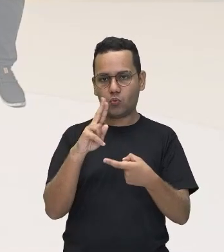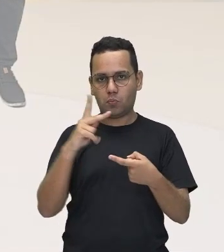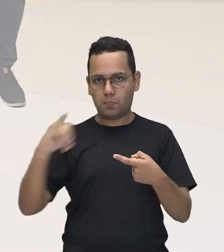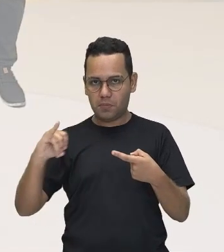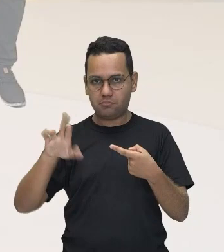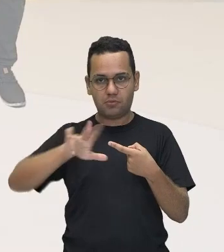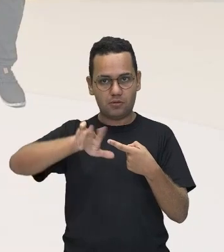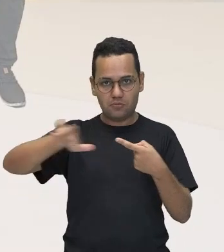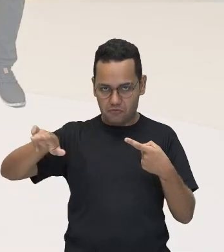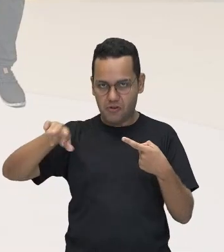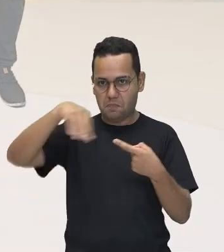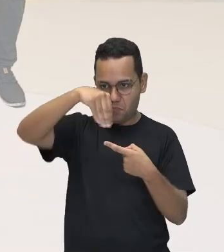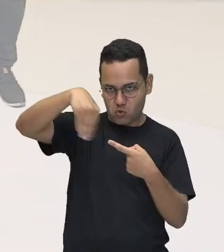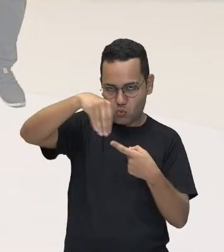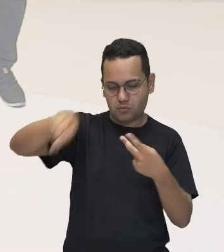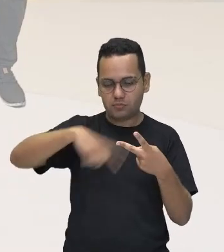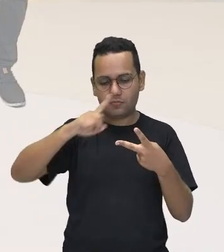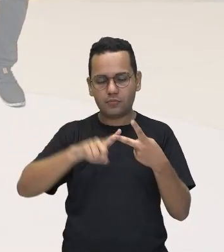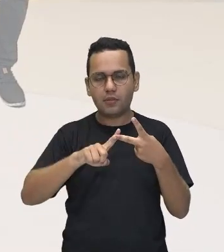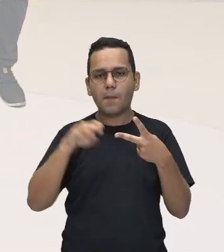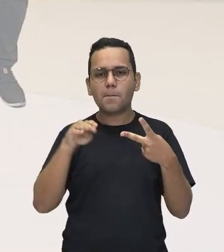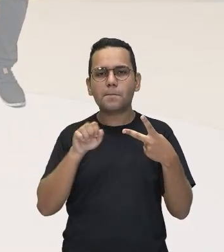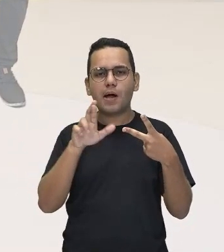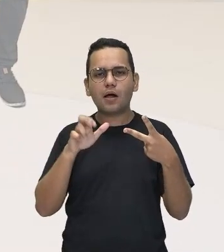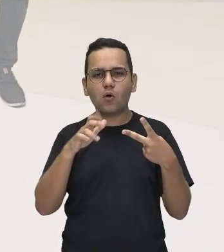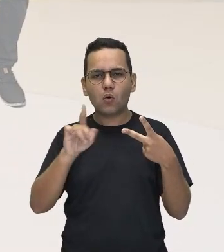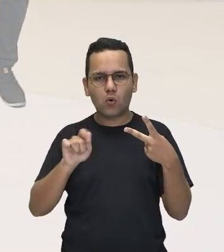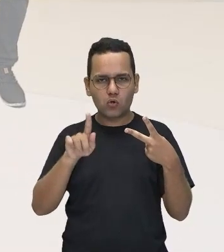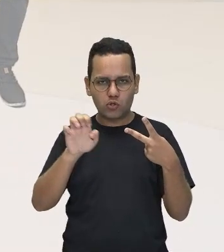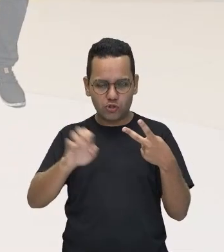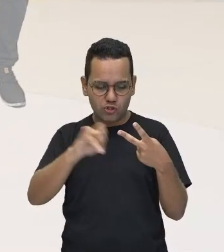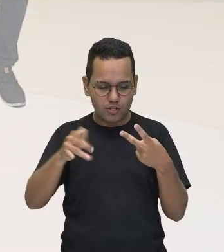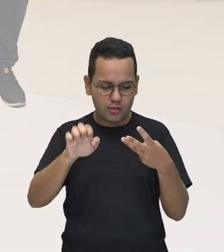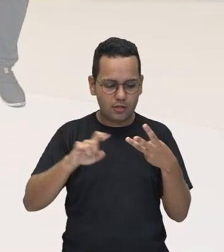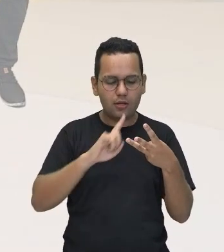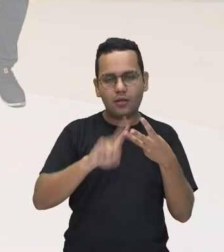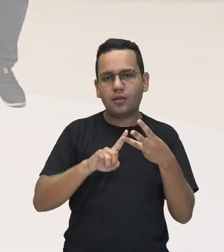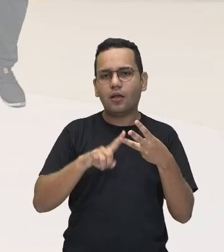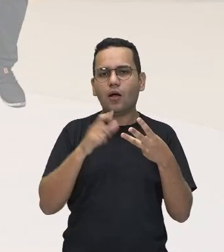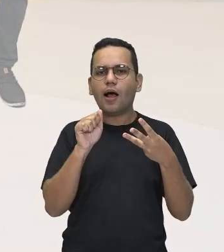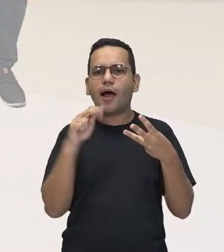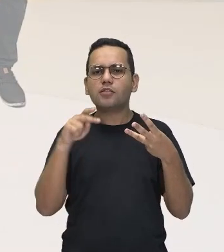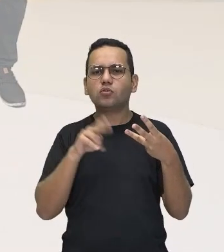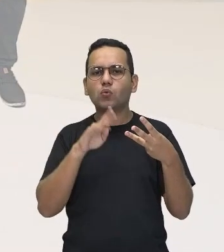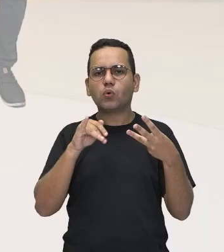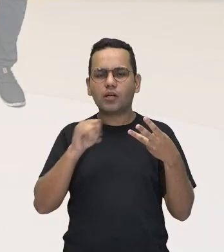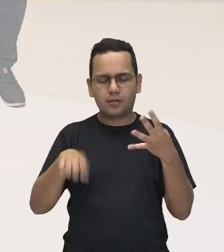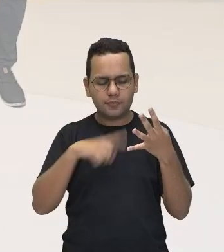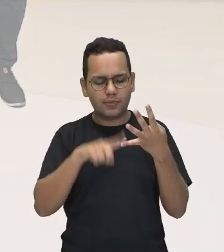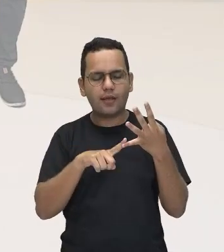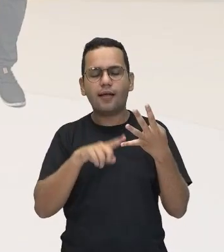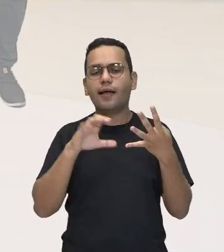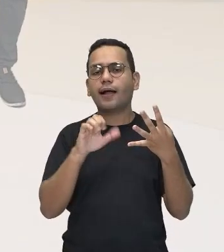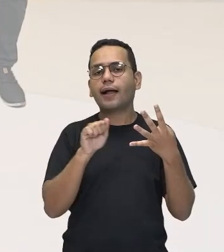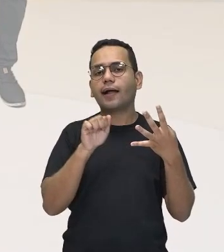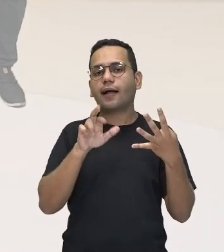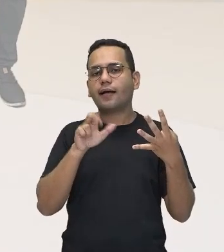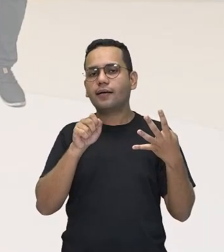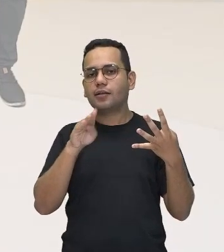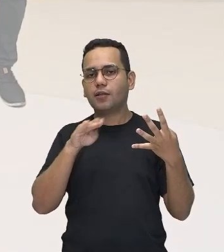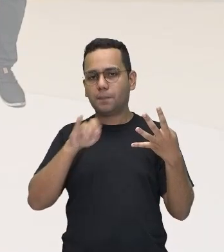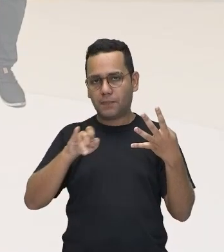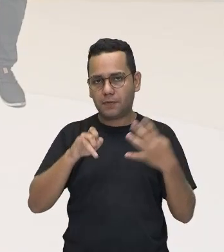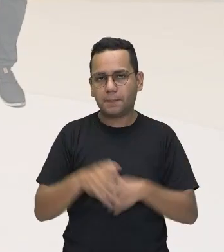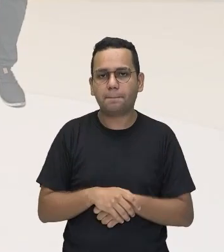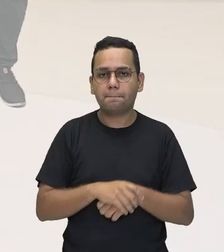isso, professor? Exatamente. Temos também o Macroxé, temos também o tronco Aruac, né, professor Emerson? Temos o tronco Caribe também, que vai estar